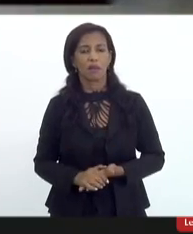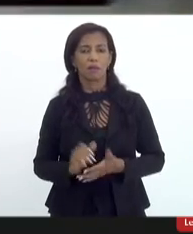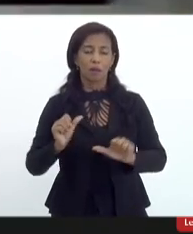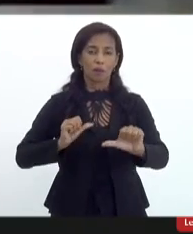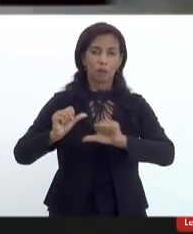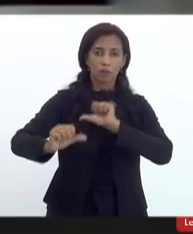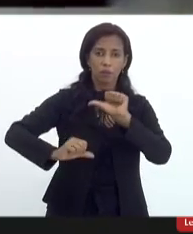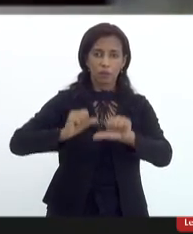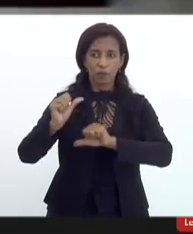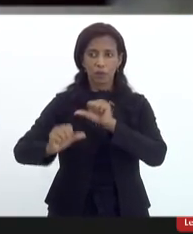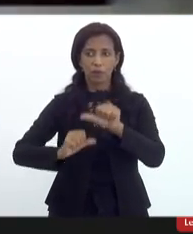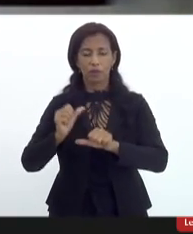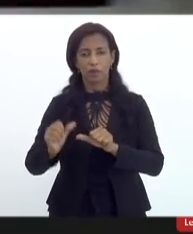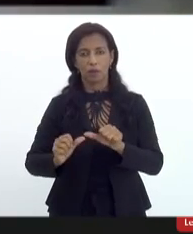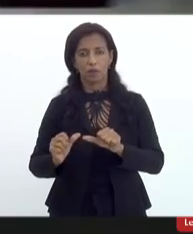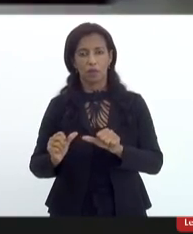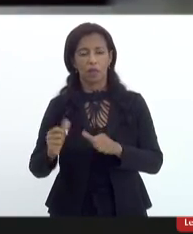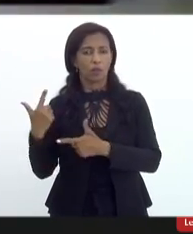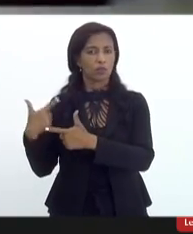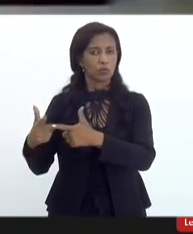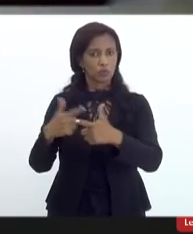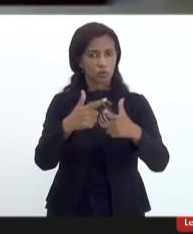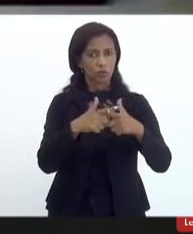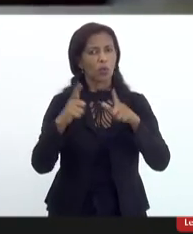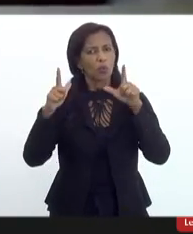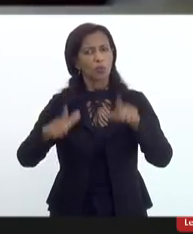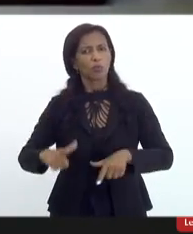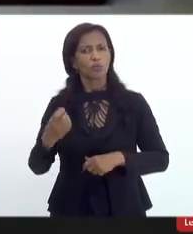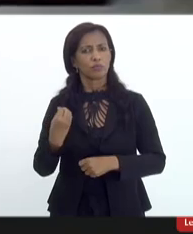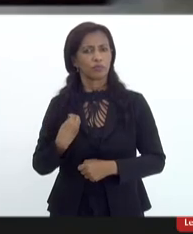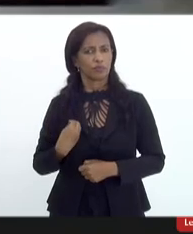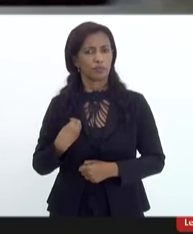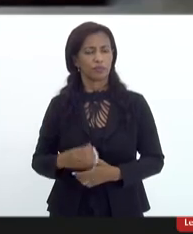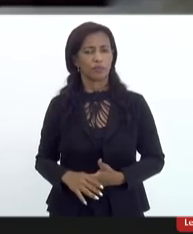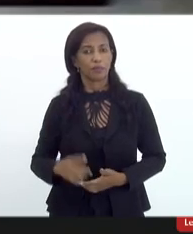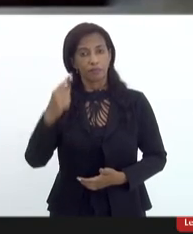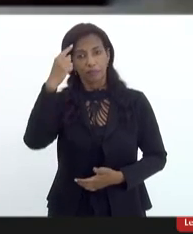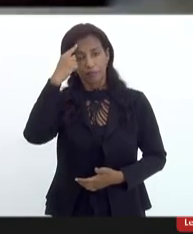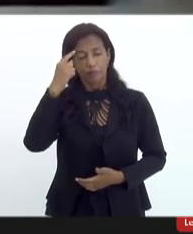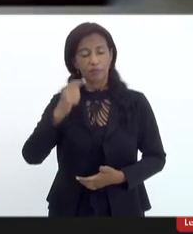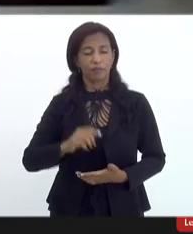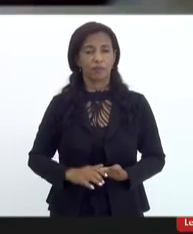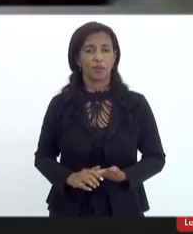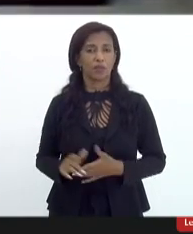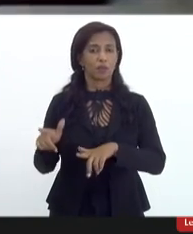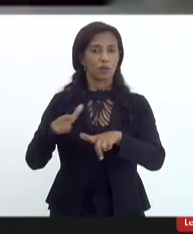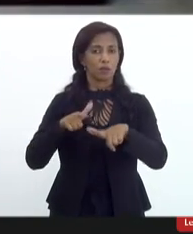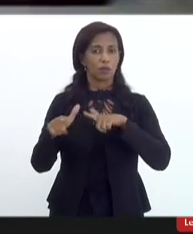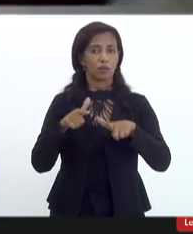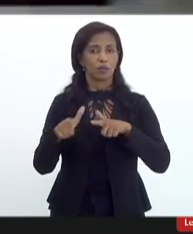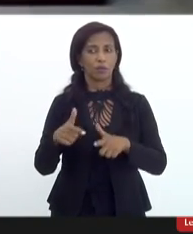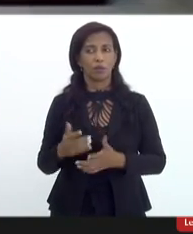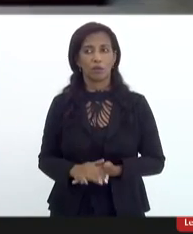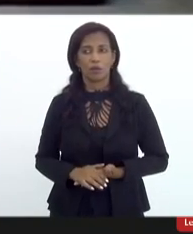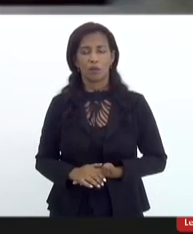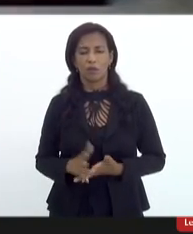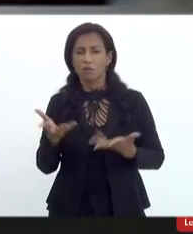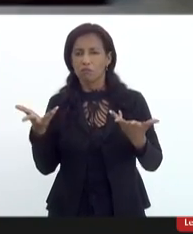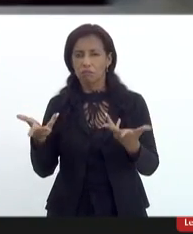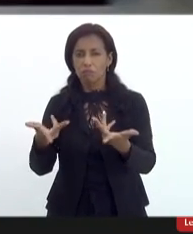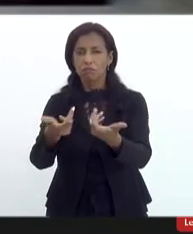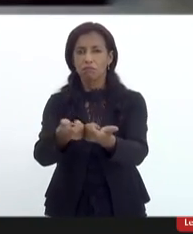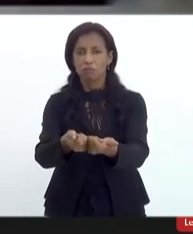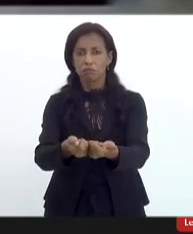mudar as circunstâncias em que vivemos. Penso que o trabalho da CPI tem sido